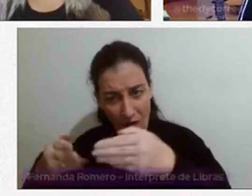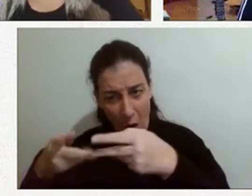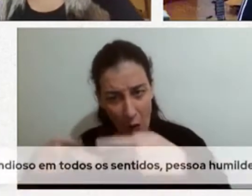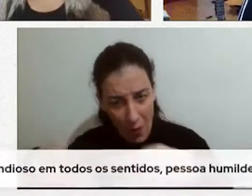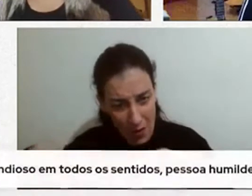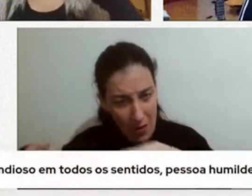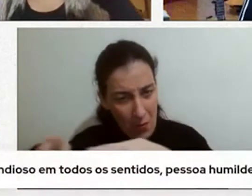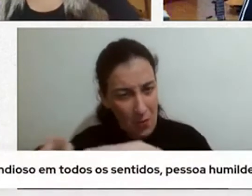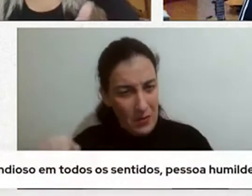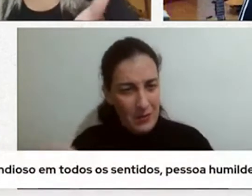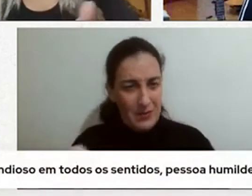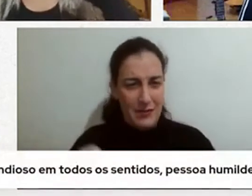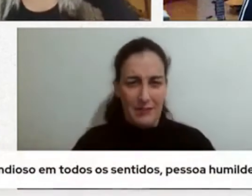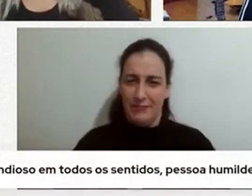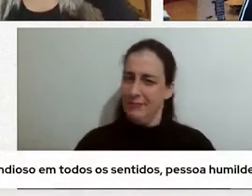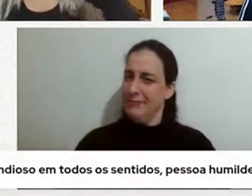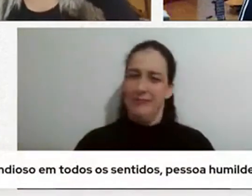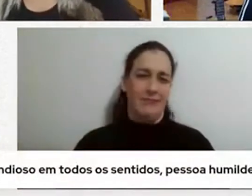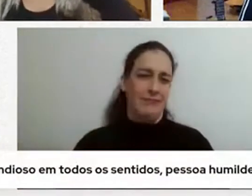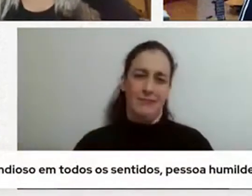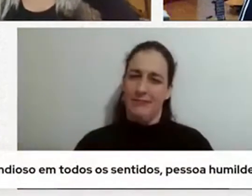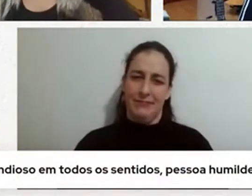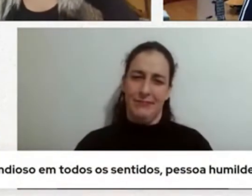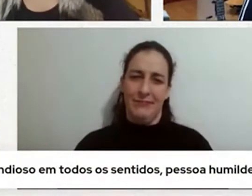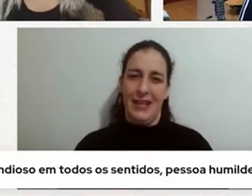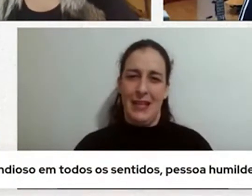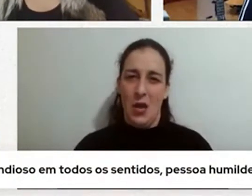trabalho? Sinceramente, eu sei que tem